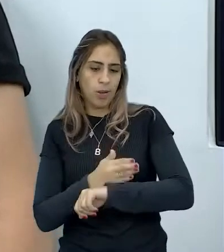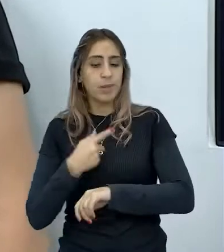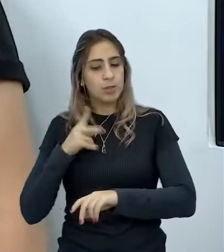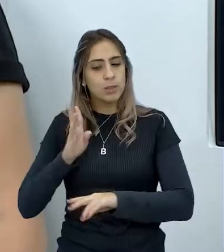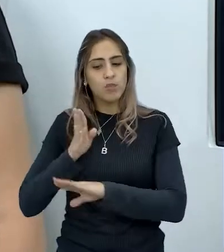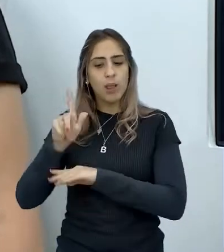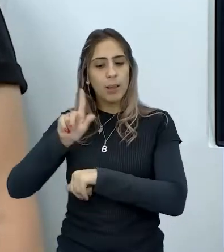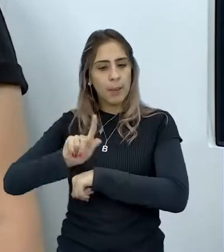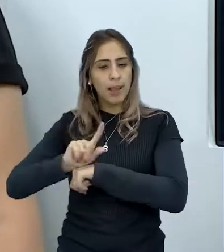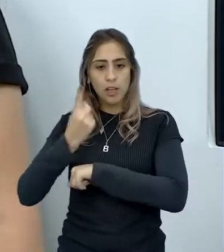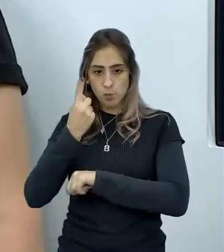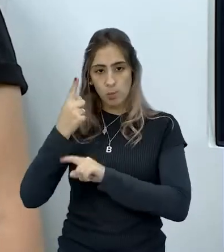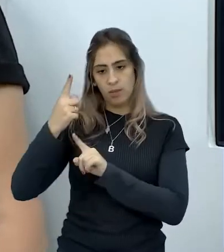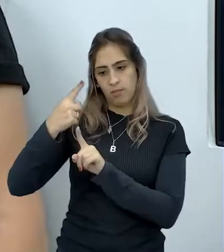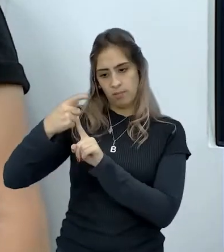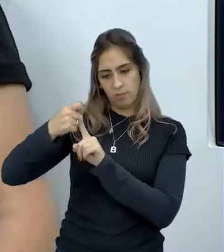lá.